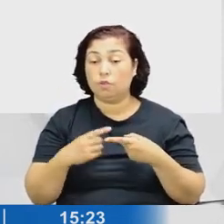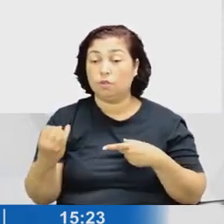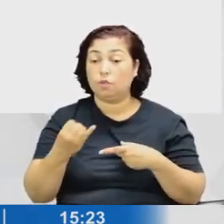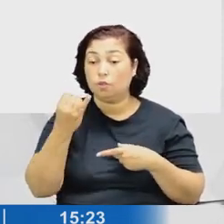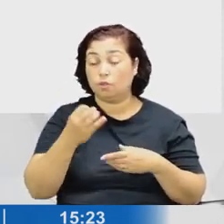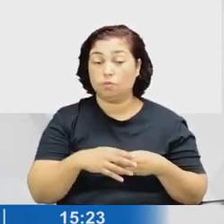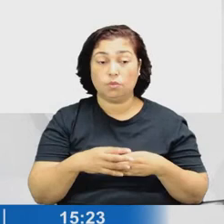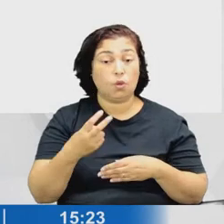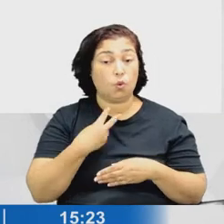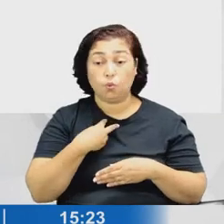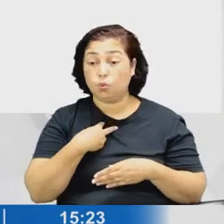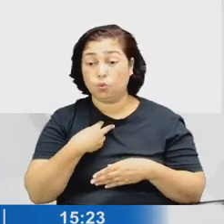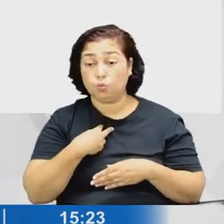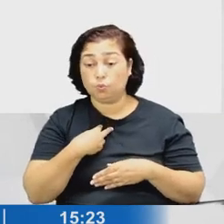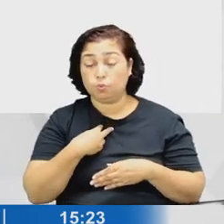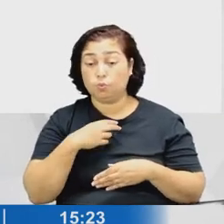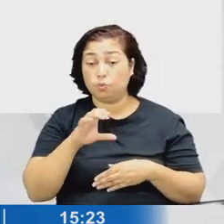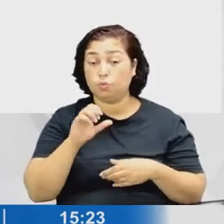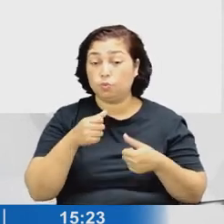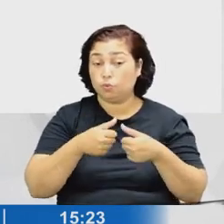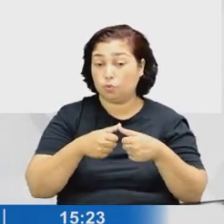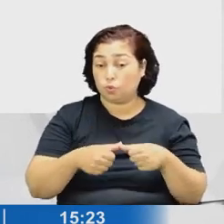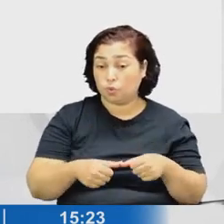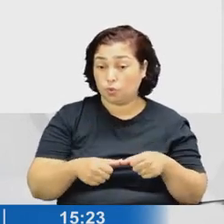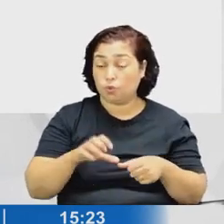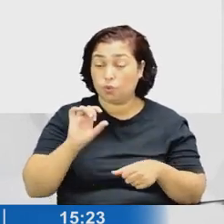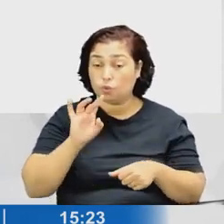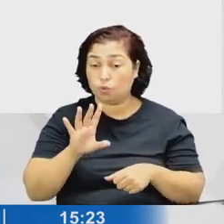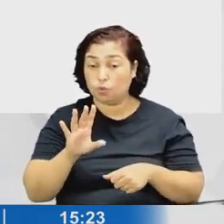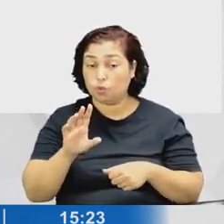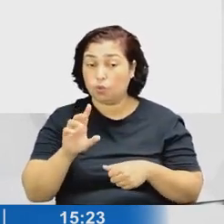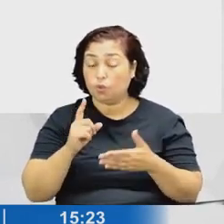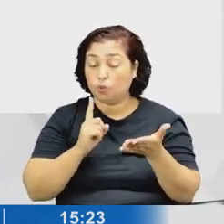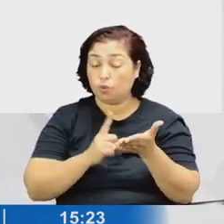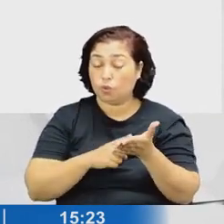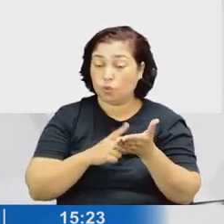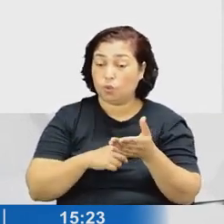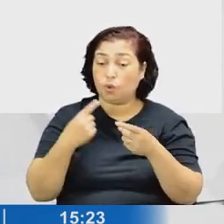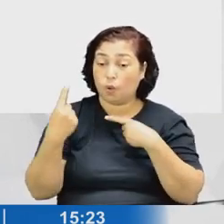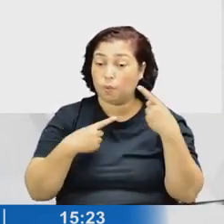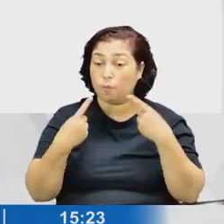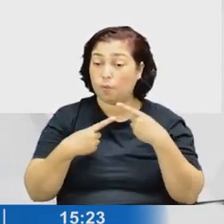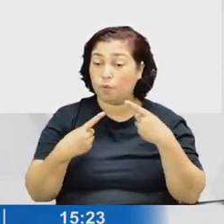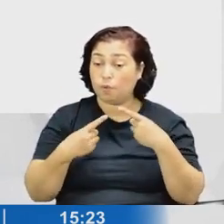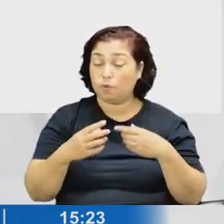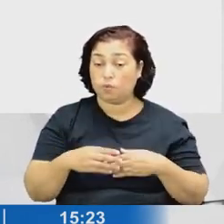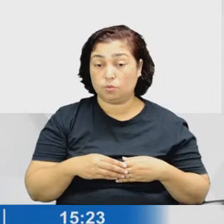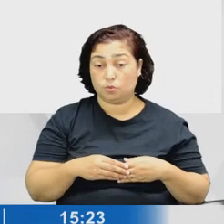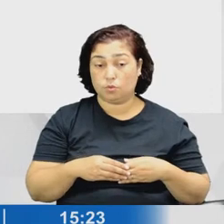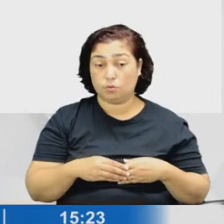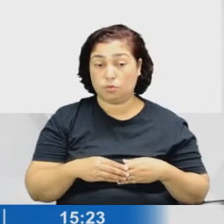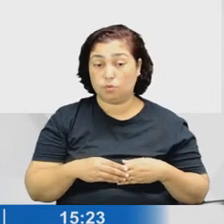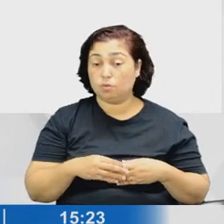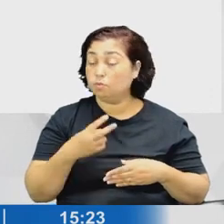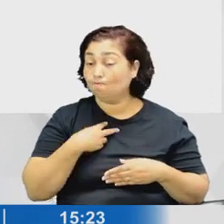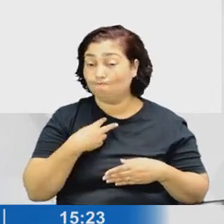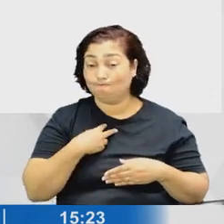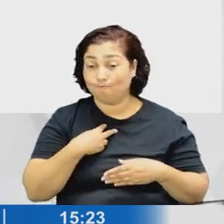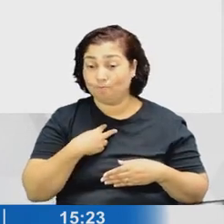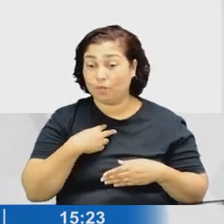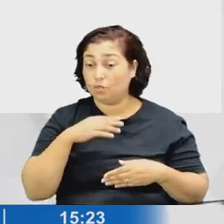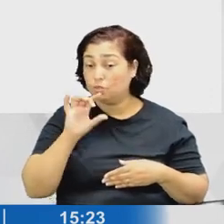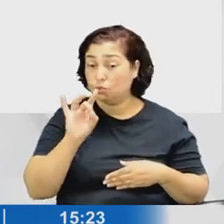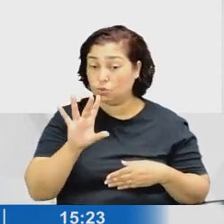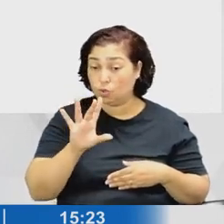que não pode gente é ficar só na agenda política Isso é uma preocupação minha importante não pode ficar só